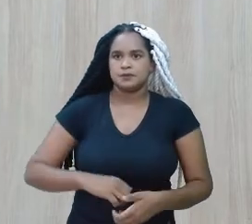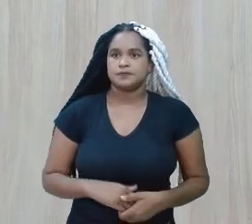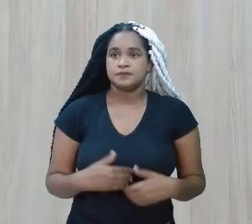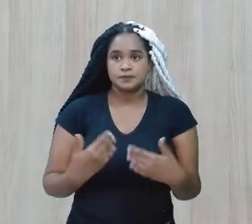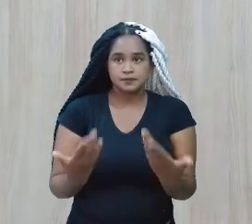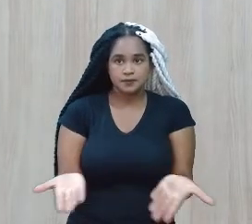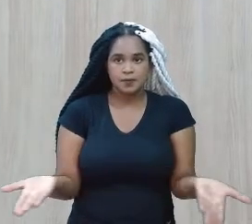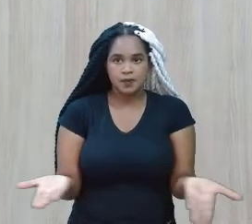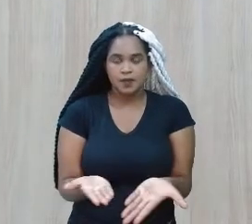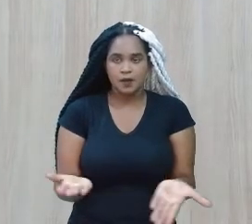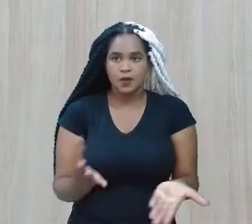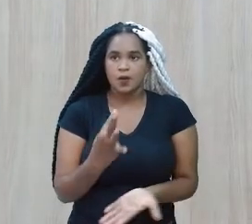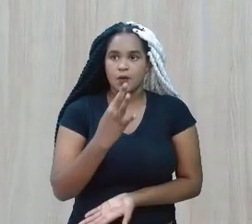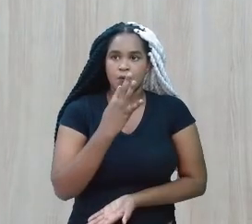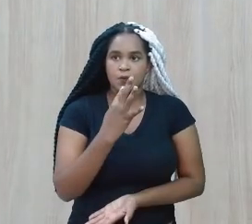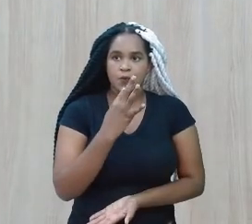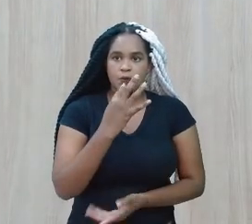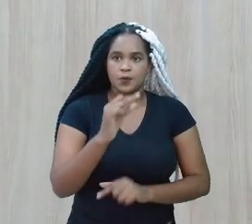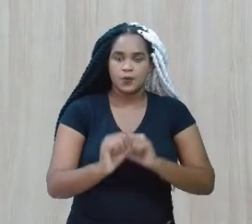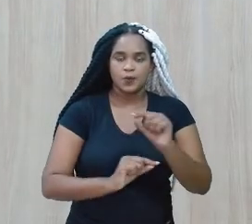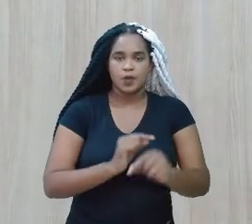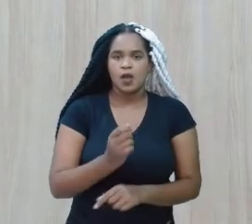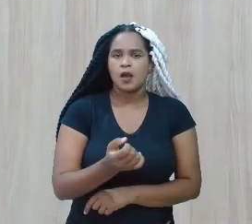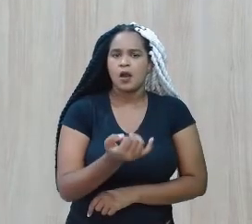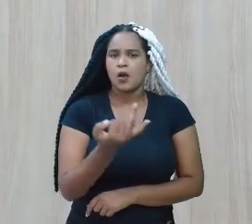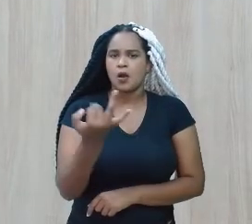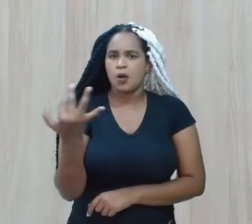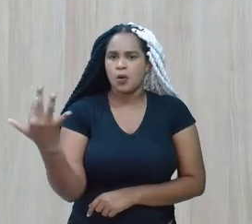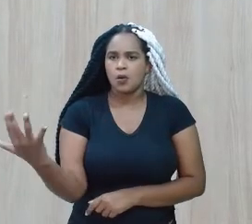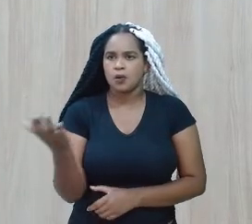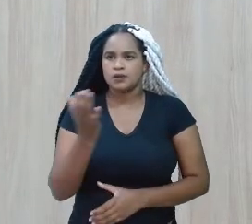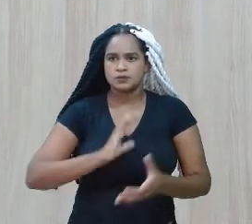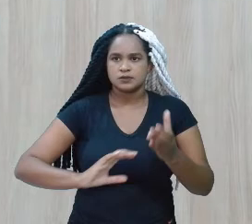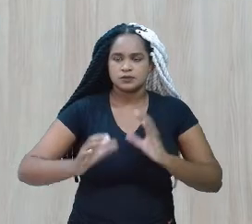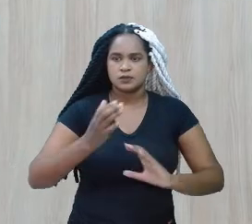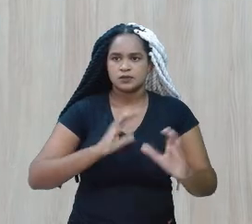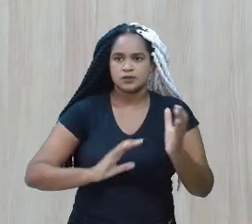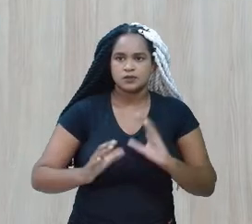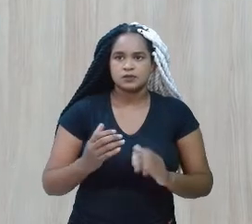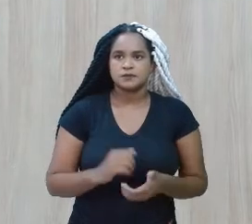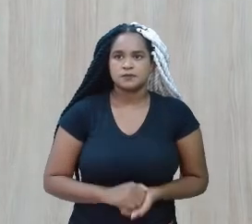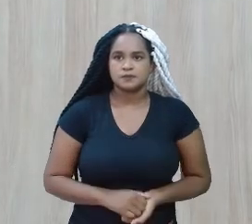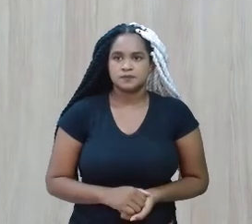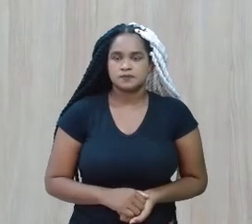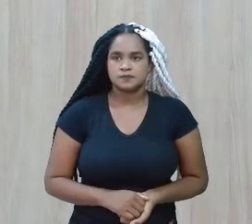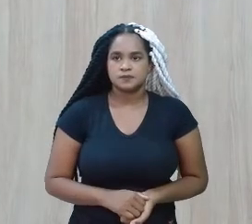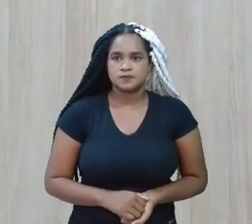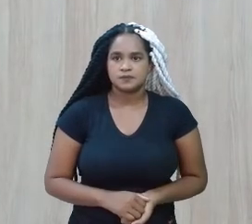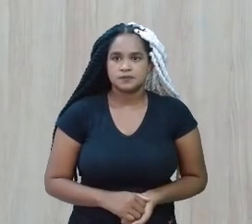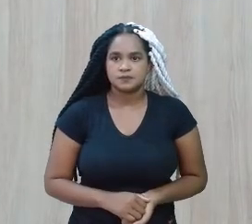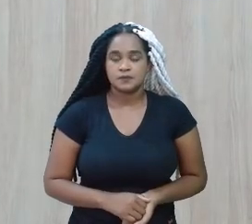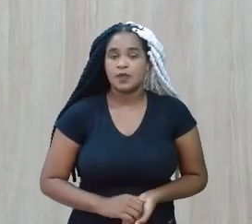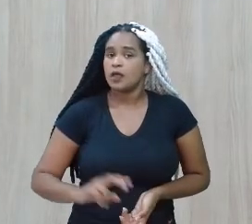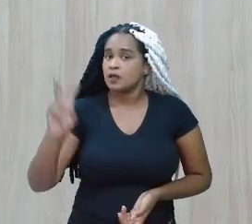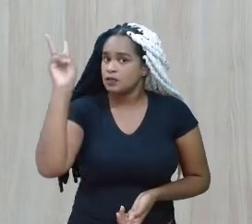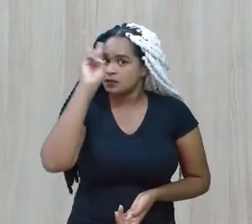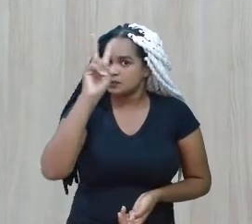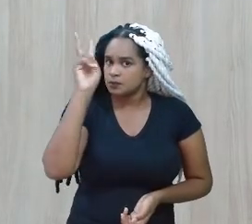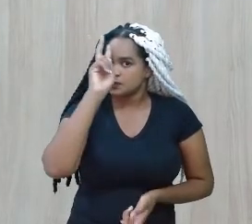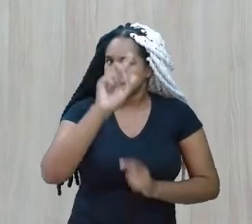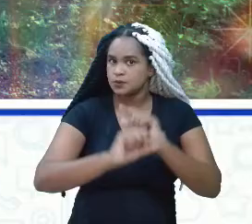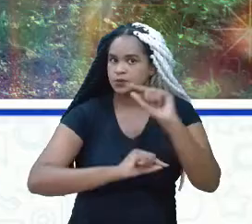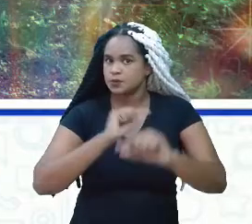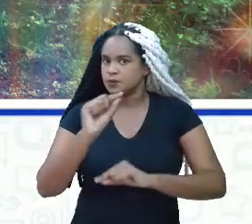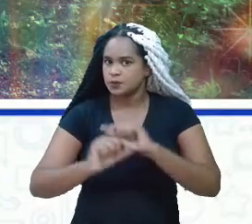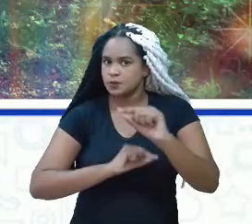Então, vamos conhecer ou rever alguma das lendas mais conhecidas. Então, prepare-se, né? Lembrando que as